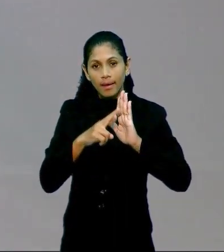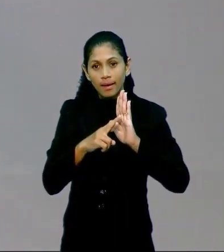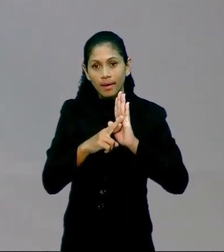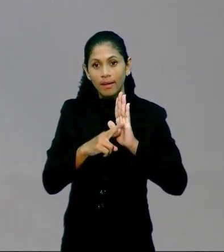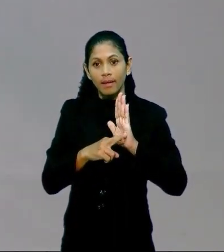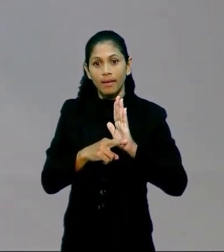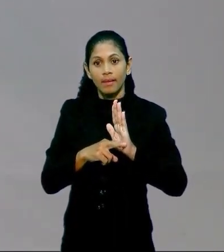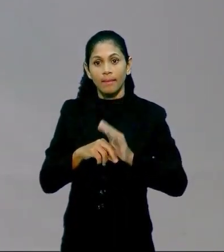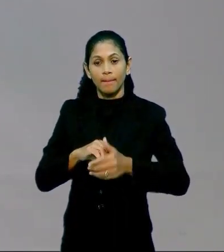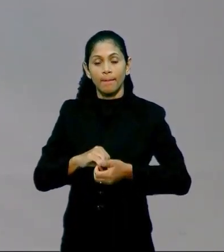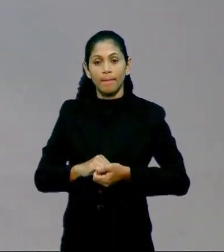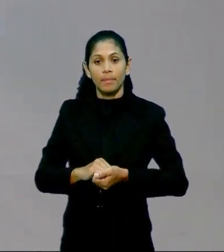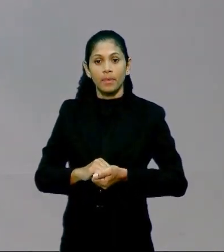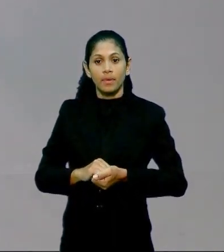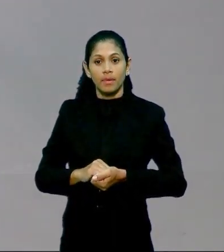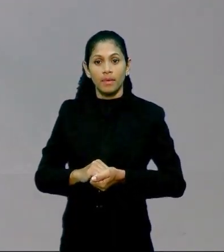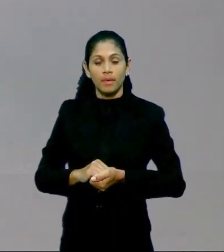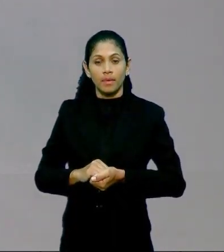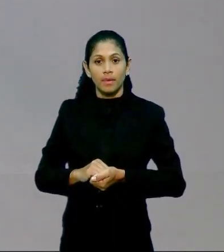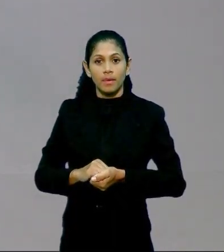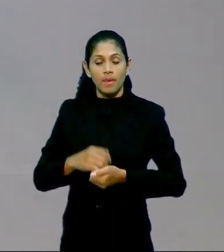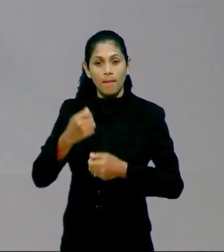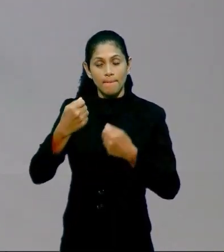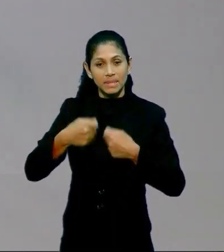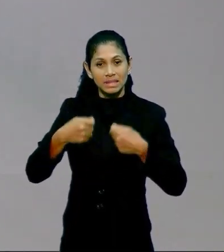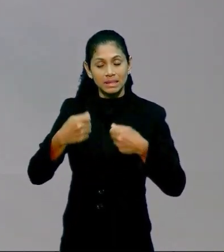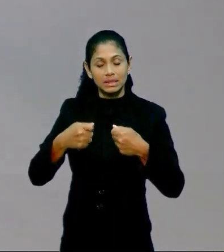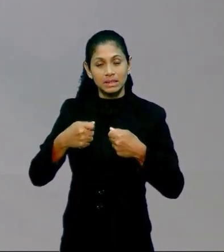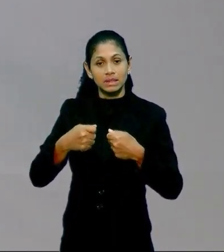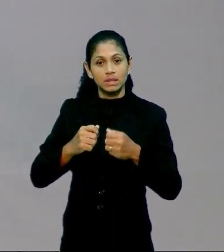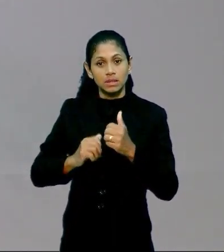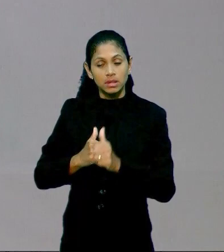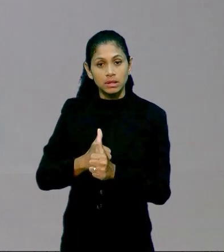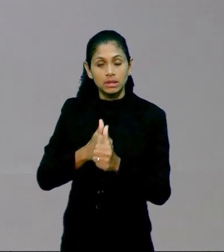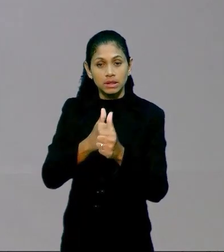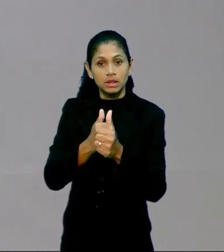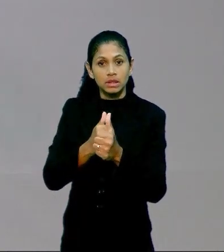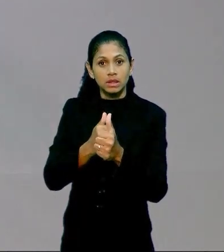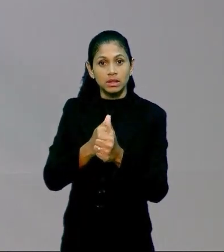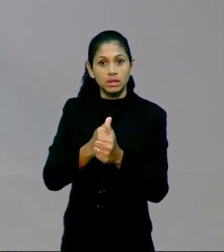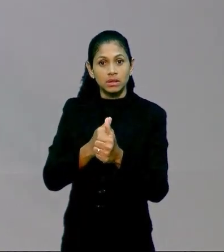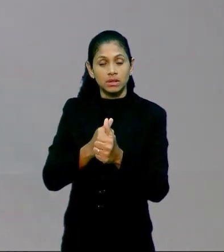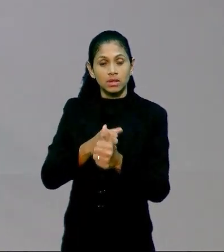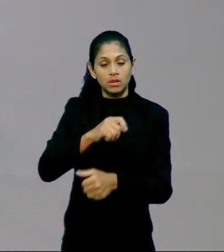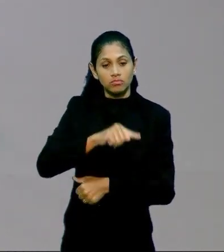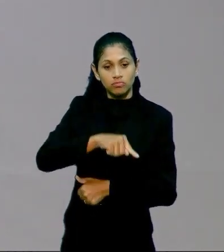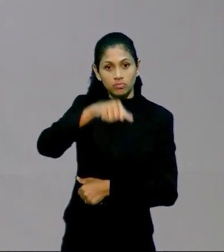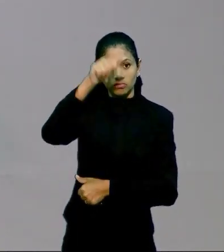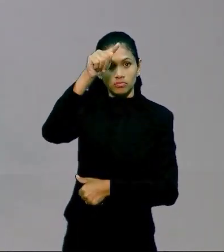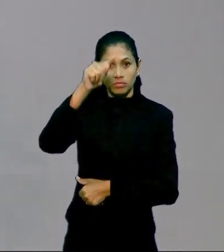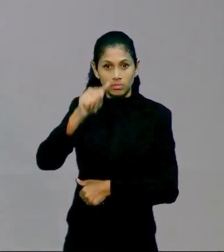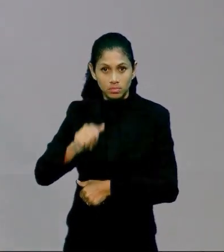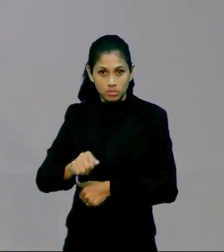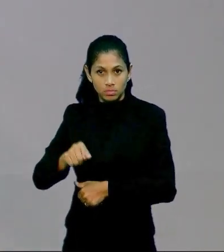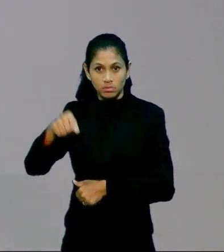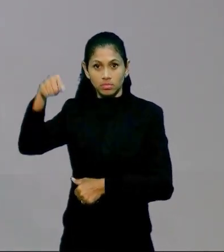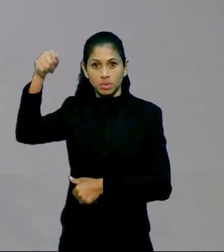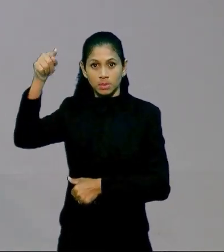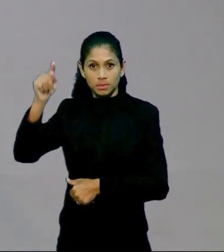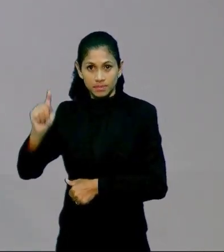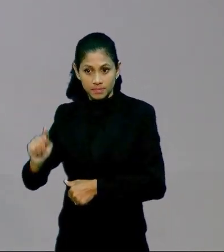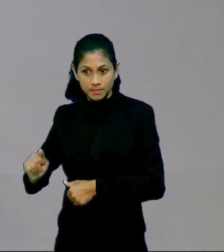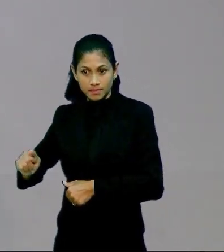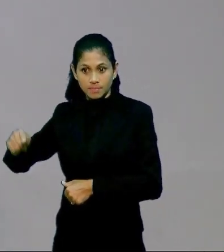diagrama, você vai ter que seguir ele em zigue-zague, assim, ó. Tipo, subindo, descendo, até chegar ao